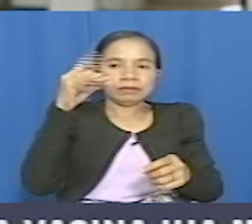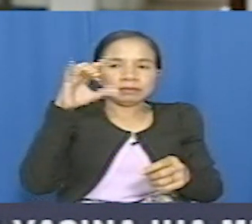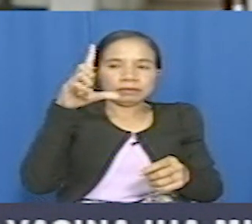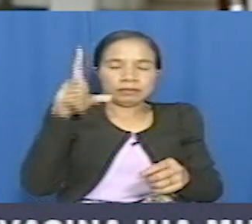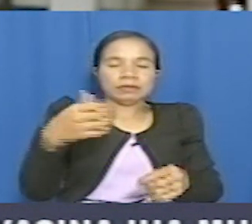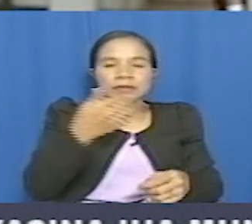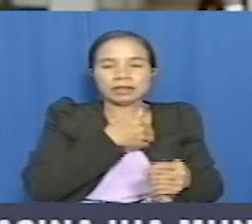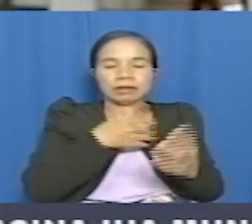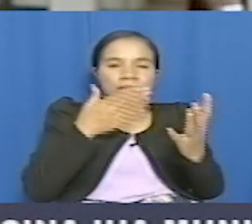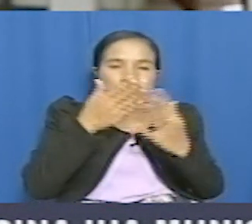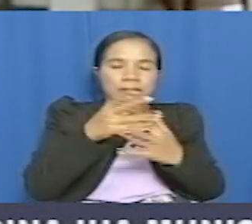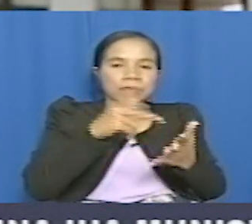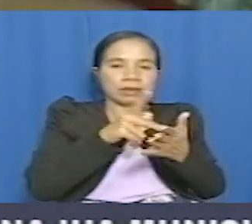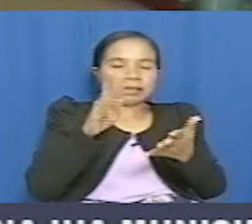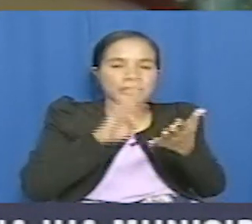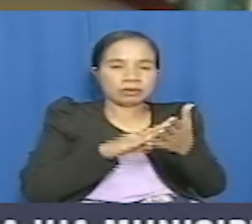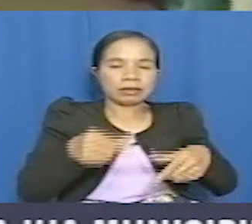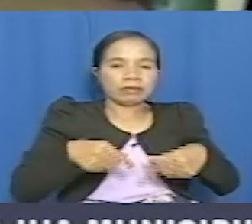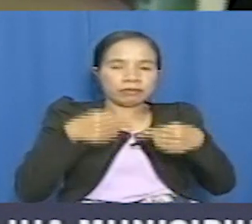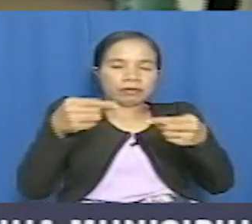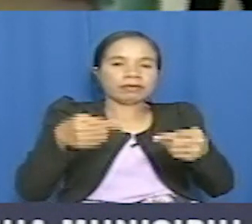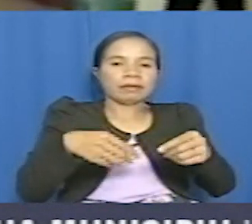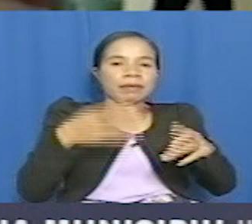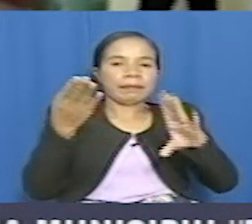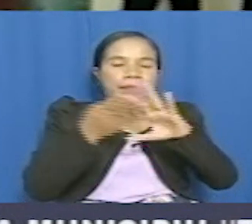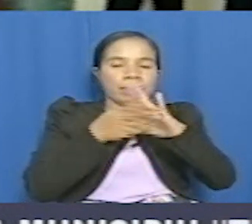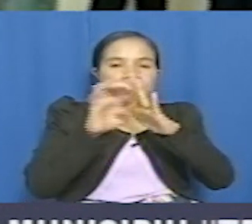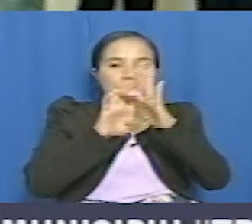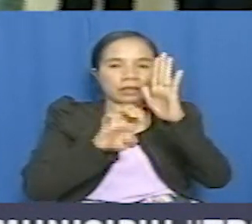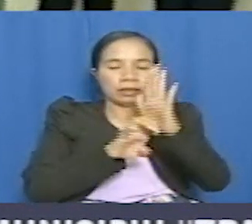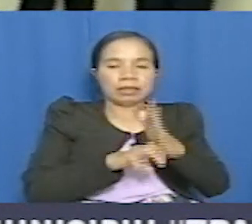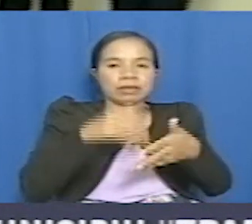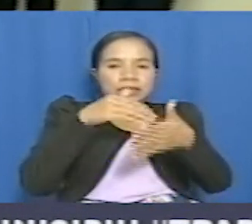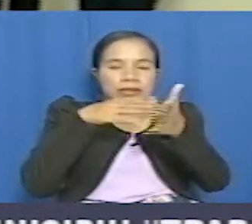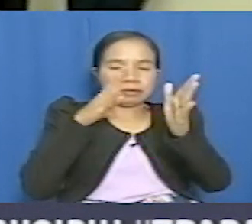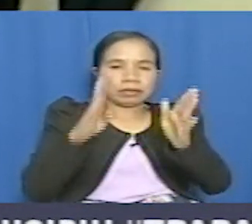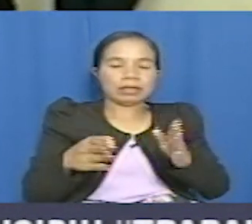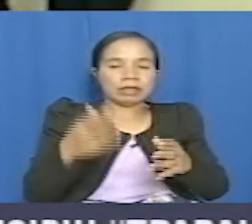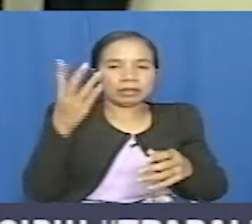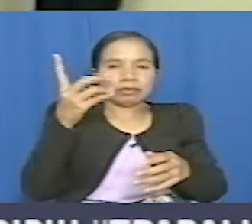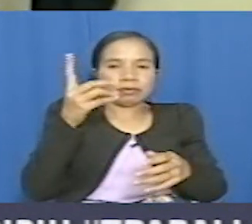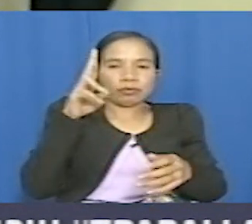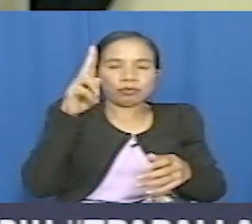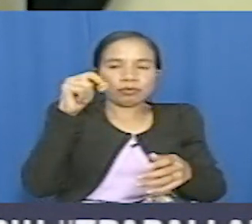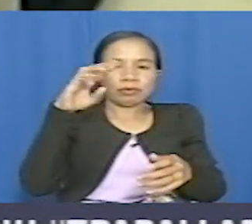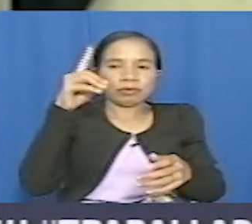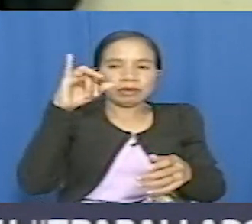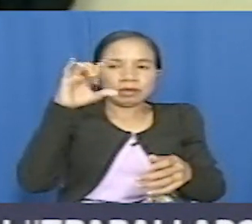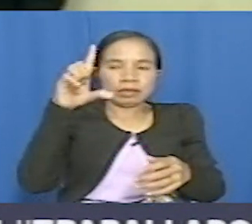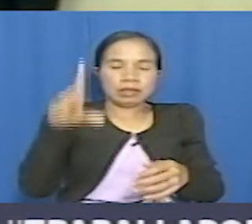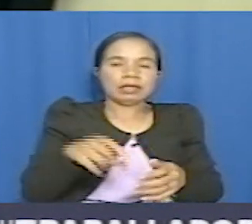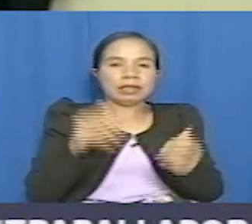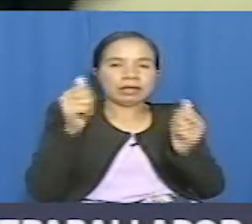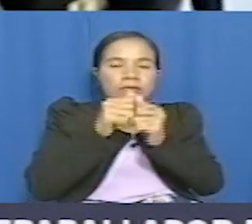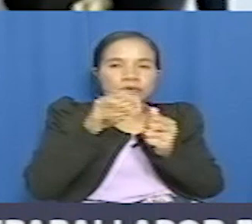ba propinas, se devolve fali ba cofre estado. Total estudante ia Undil, rihung nem, no